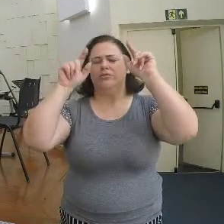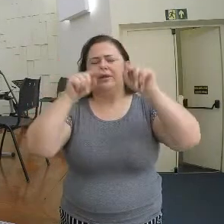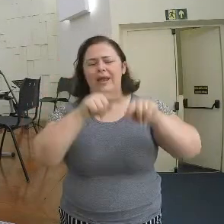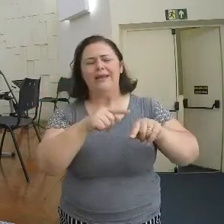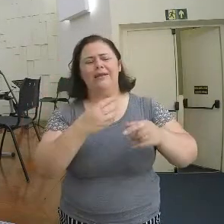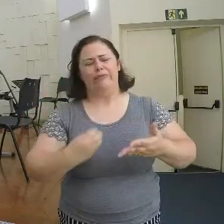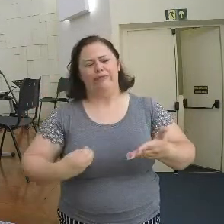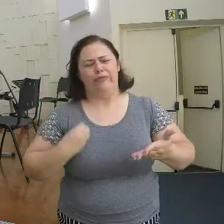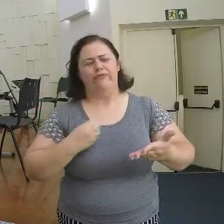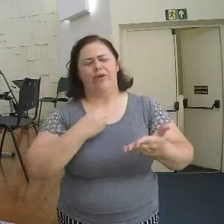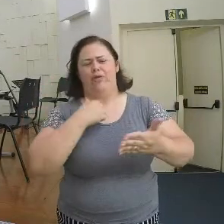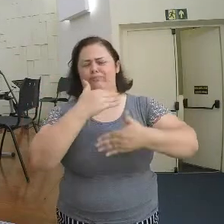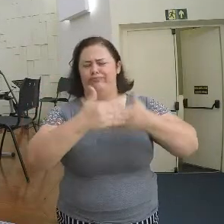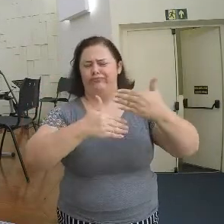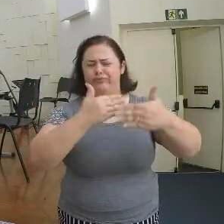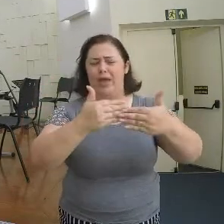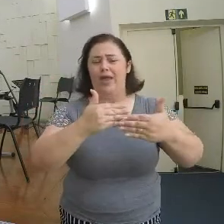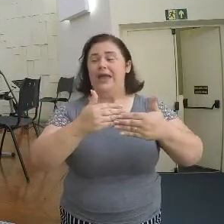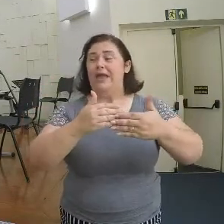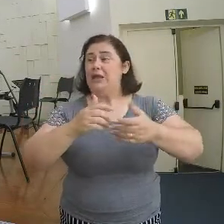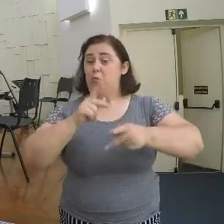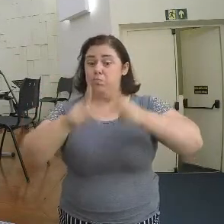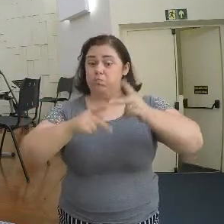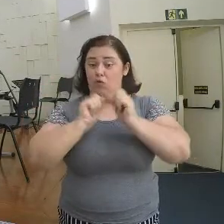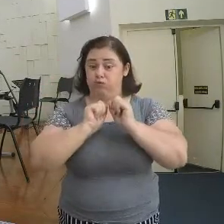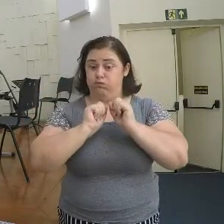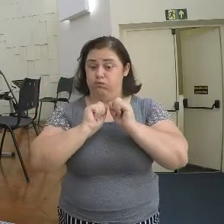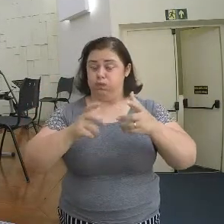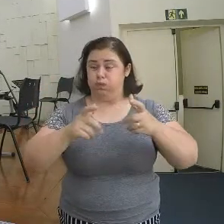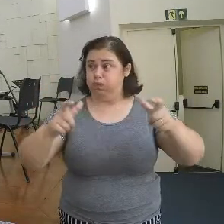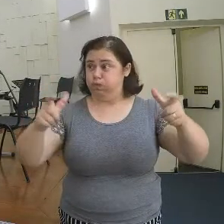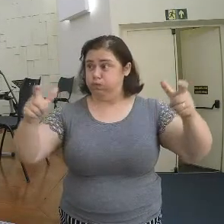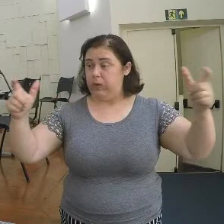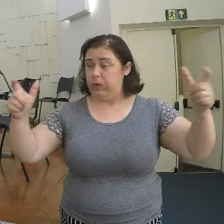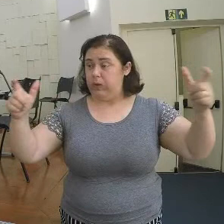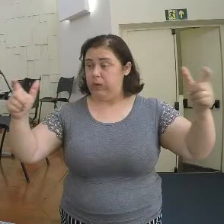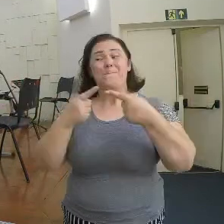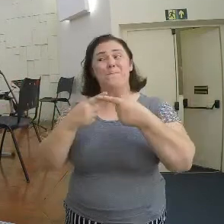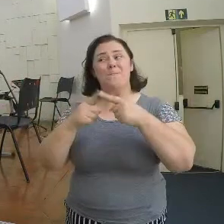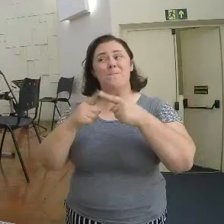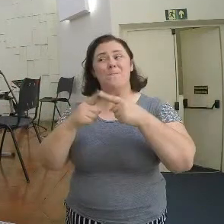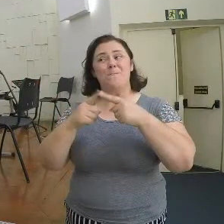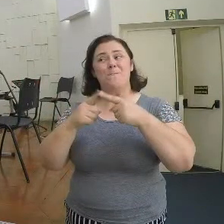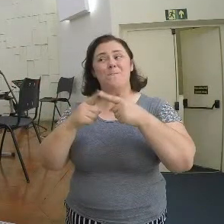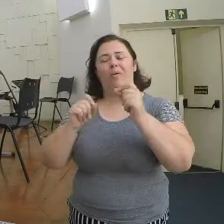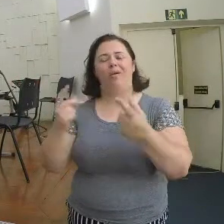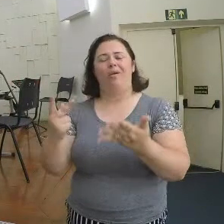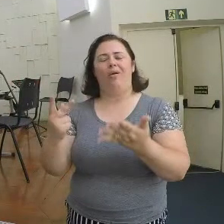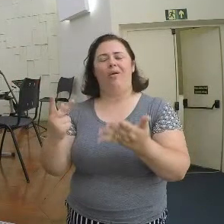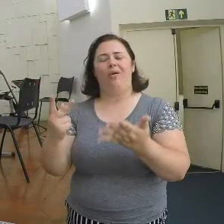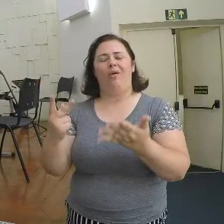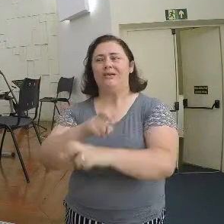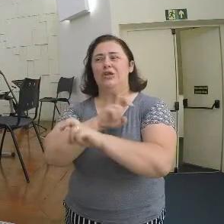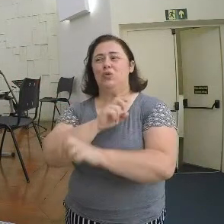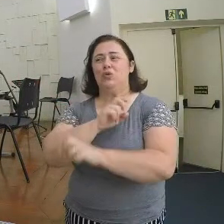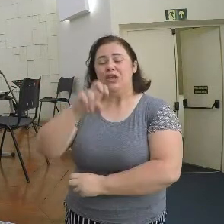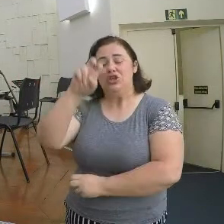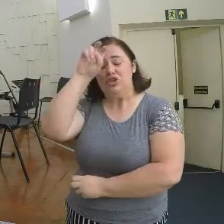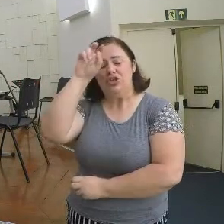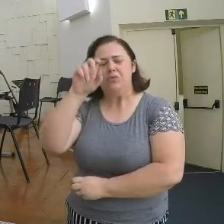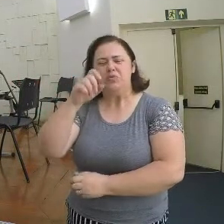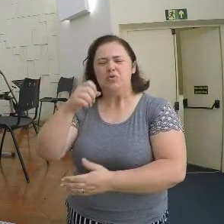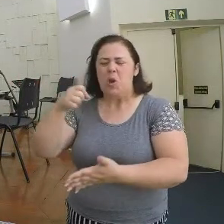grande, forte e numerosa. Mas os egípcios nos maltrataram e afligiram, e nos impuseram